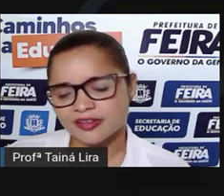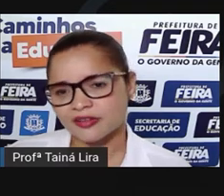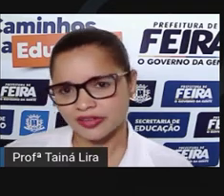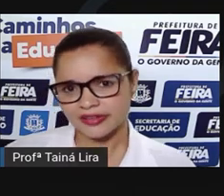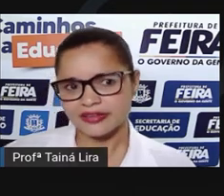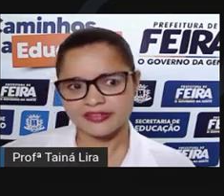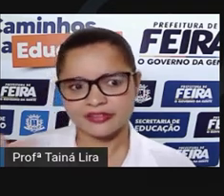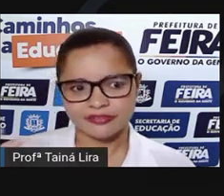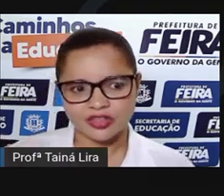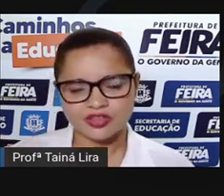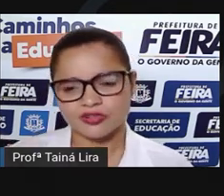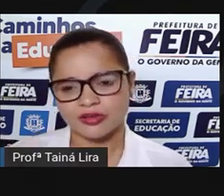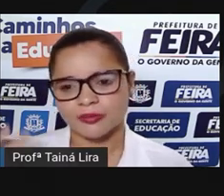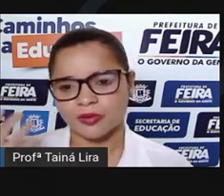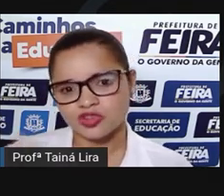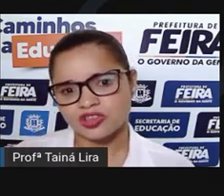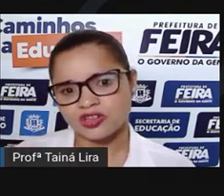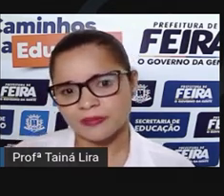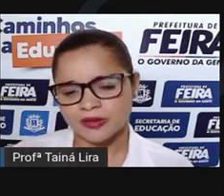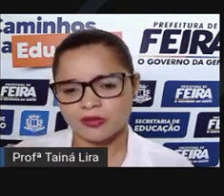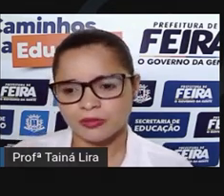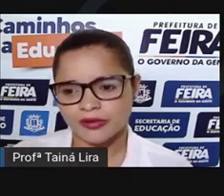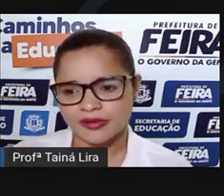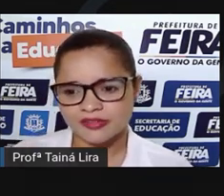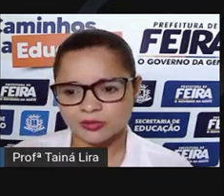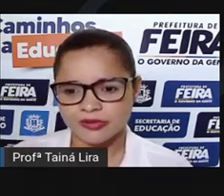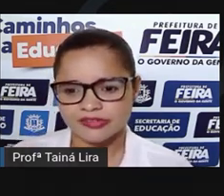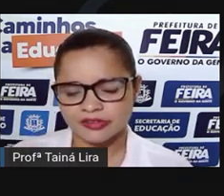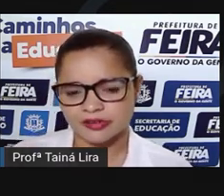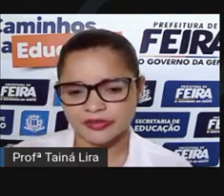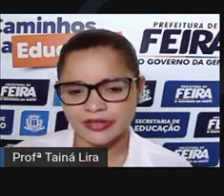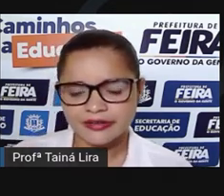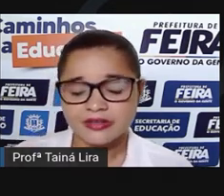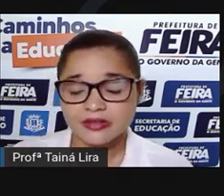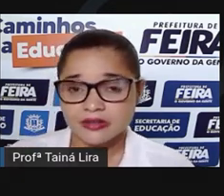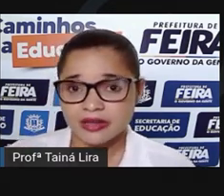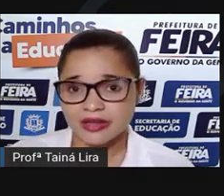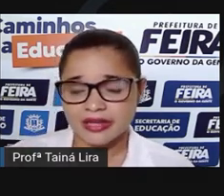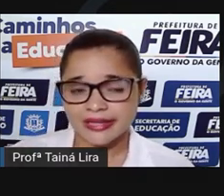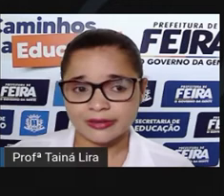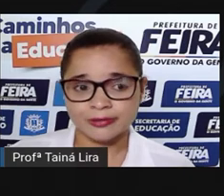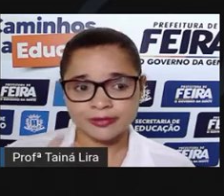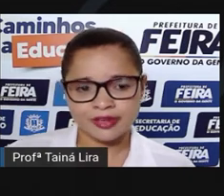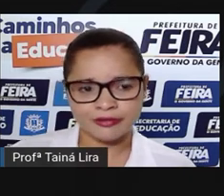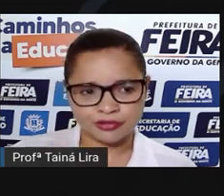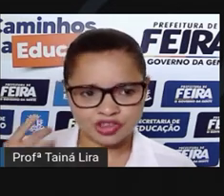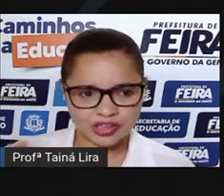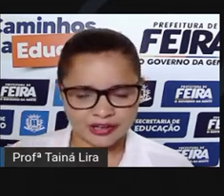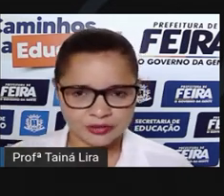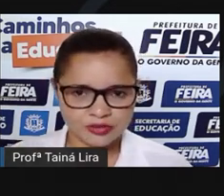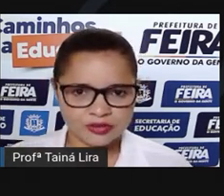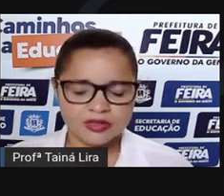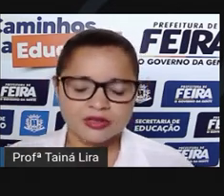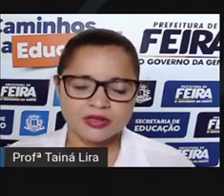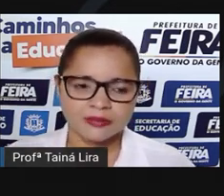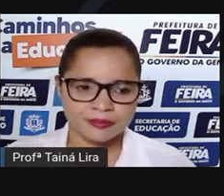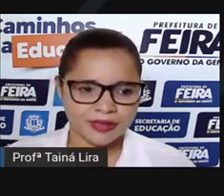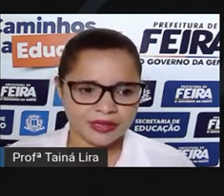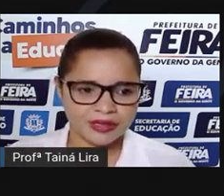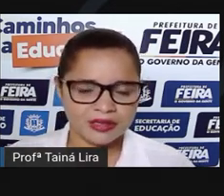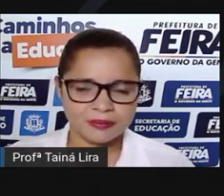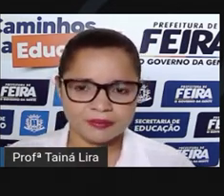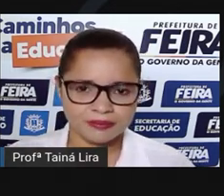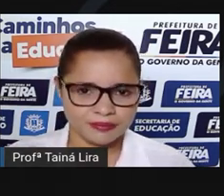é a situação né esse vídeo ele mostra bem como é a situação né é dos refugiados